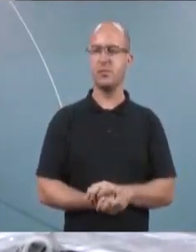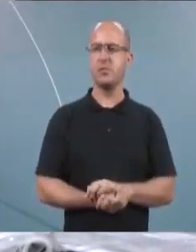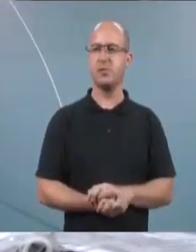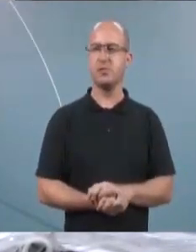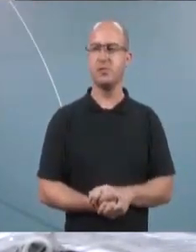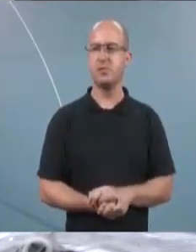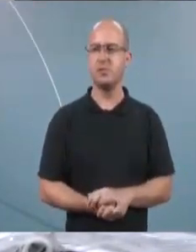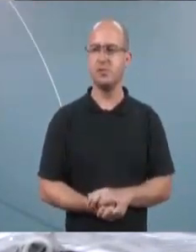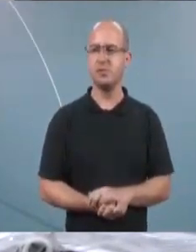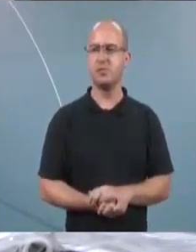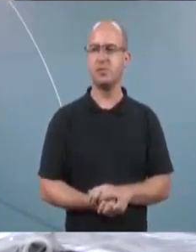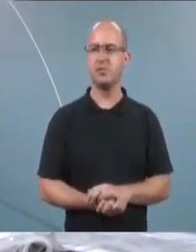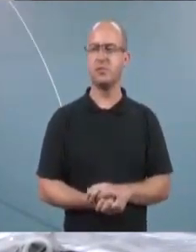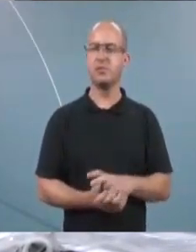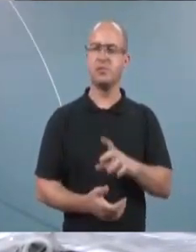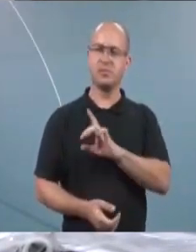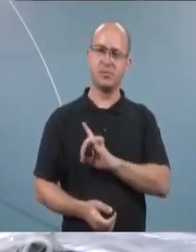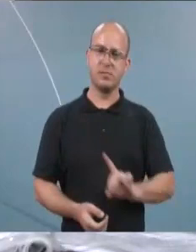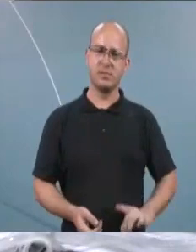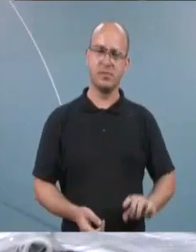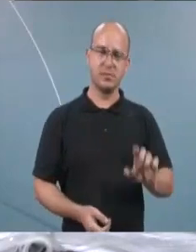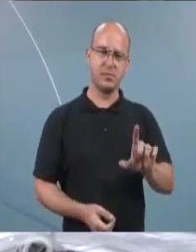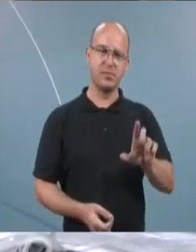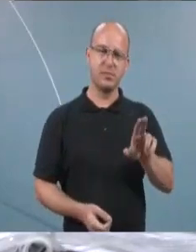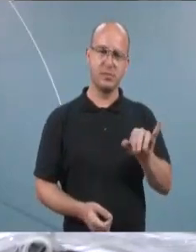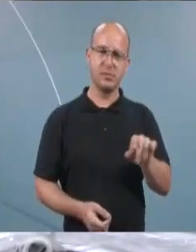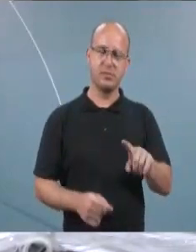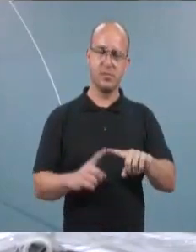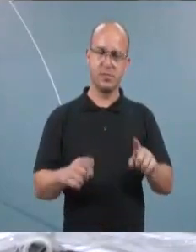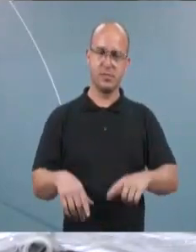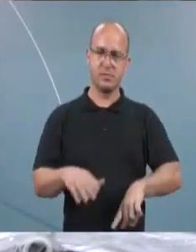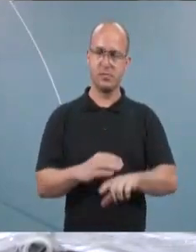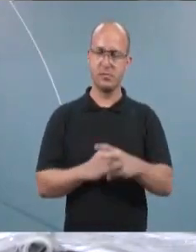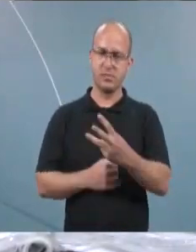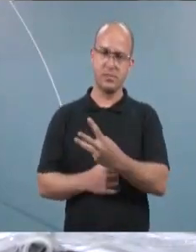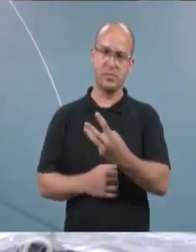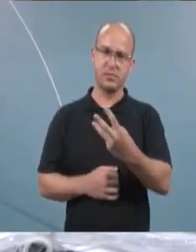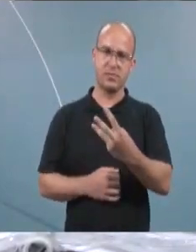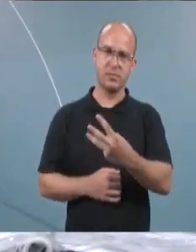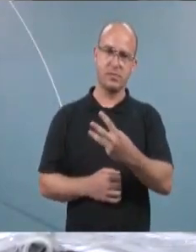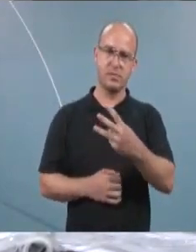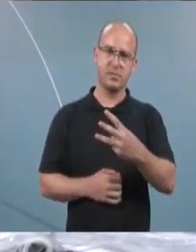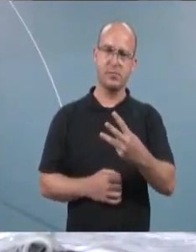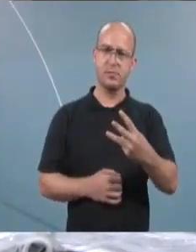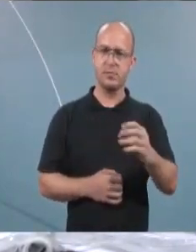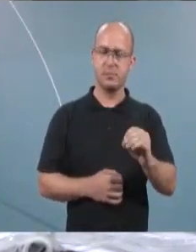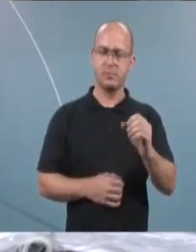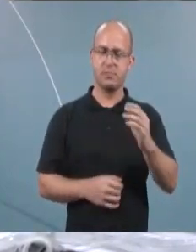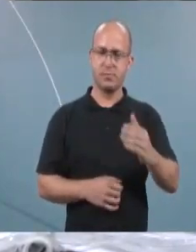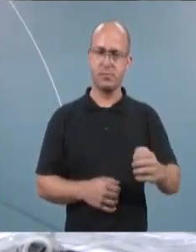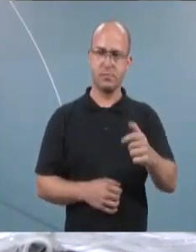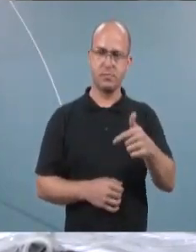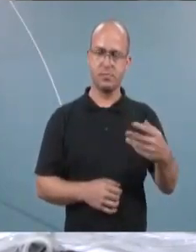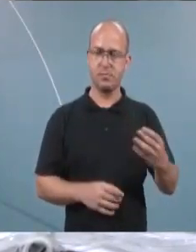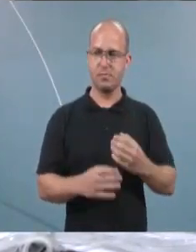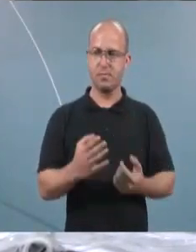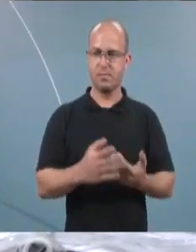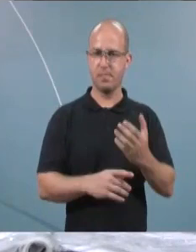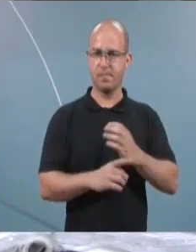substitutivo ainda Deputado luí Eduardo projeto de lei 330/2 estudo calendári